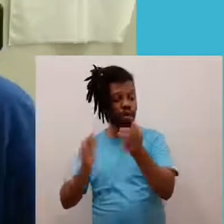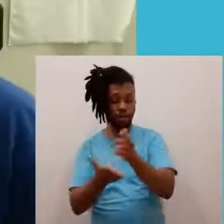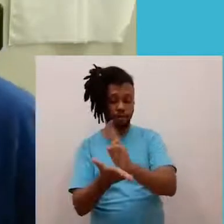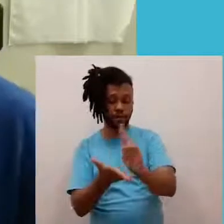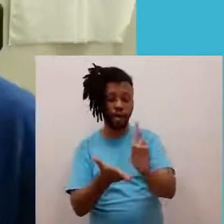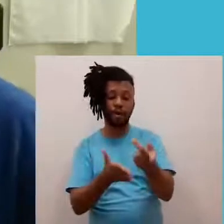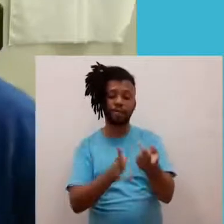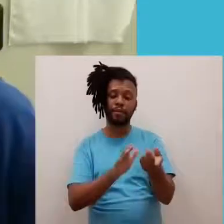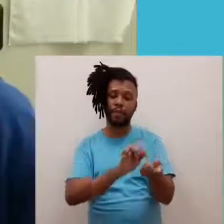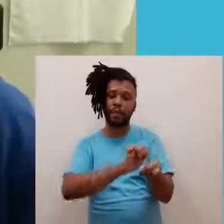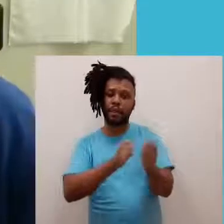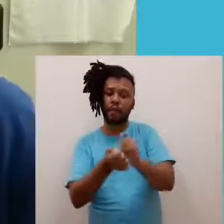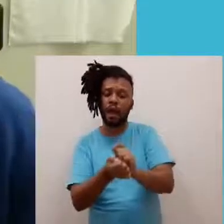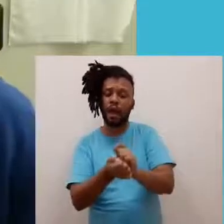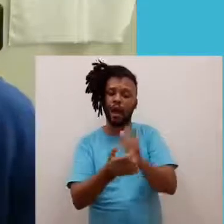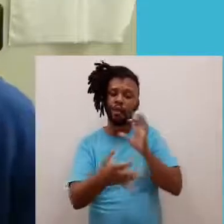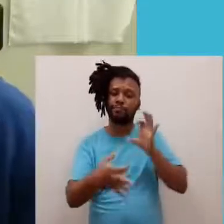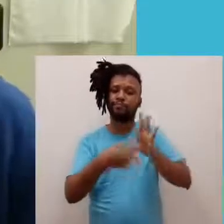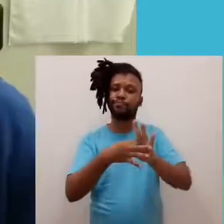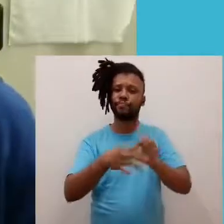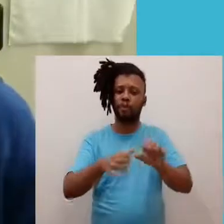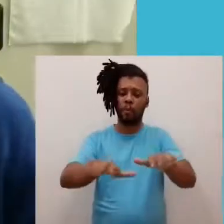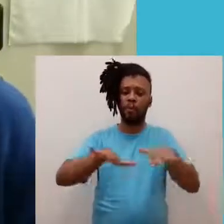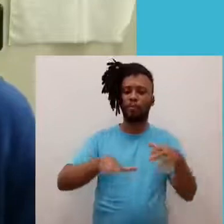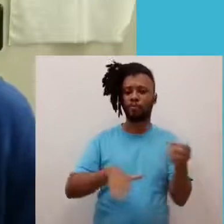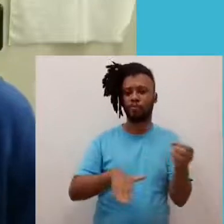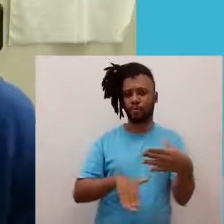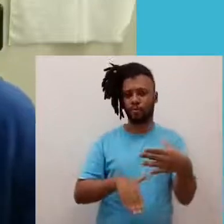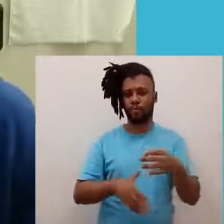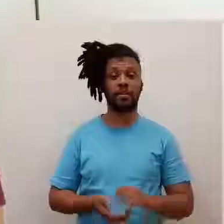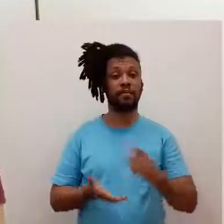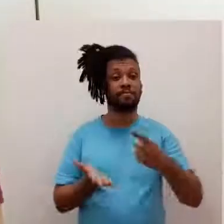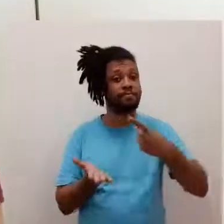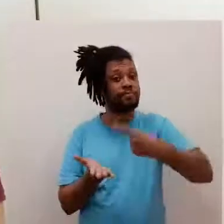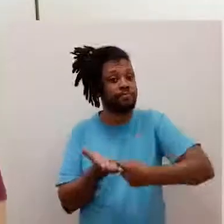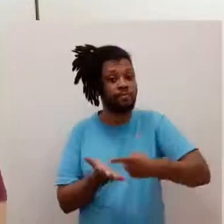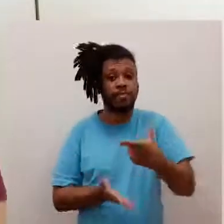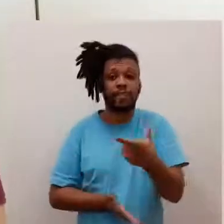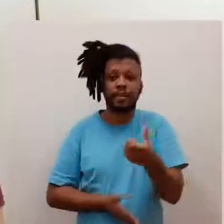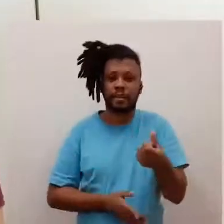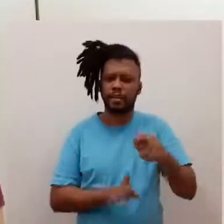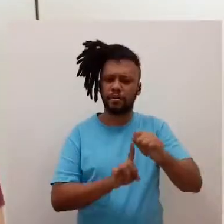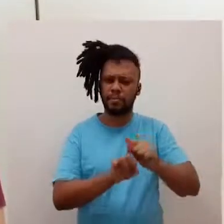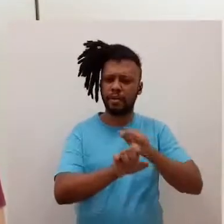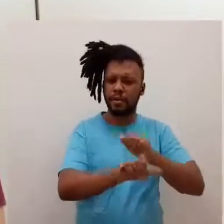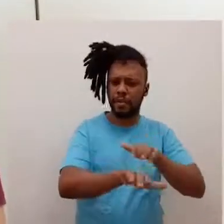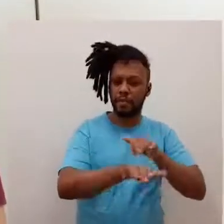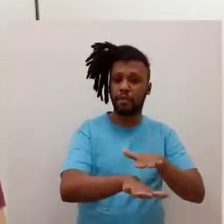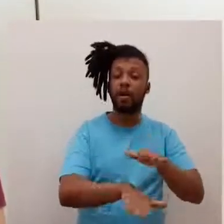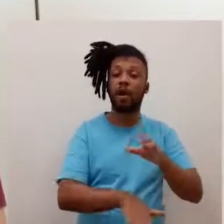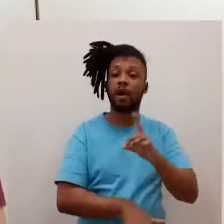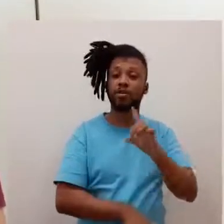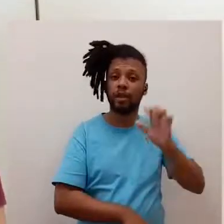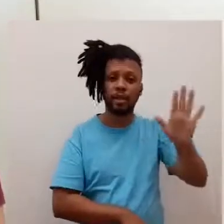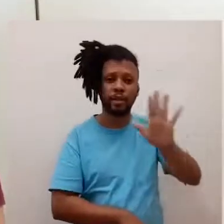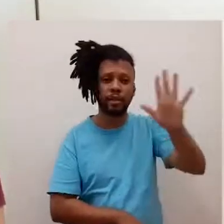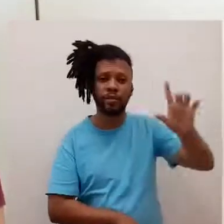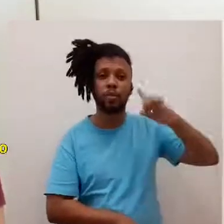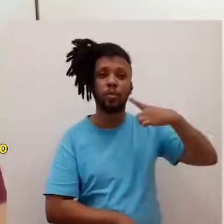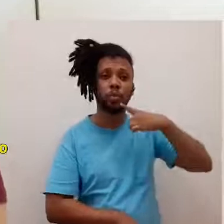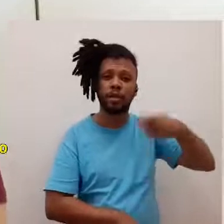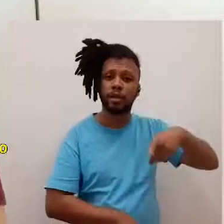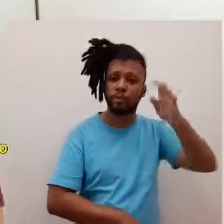ensino superior à universidade, a esse novo público. 26 de setembro é o Dia Nacional dos Surdos